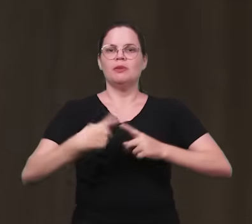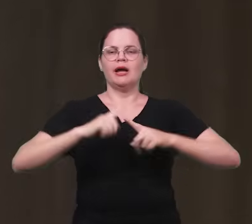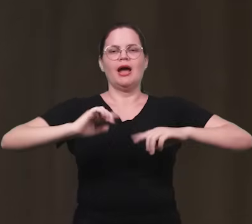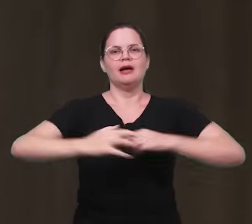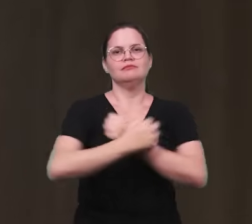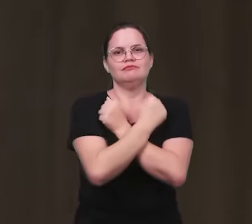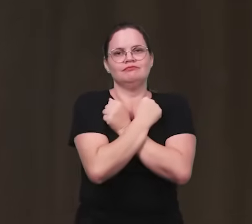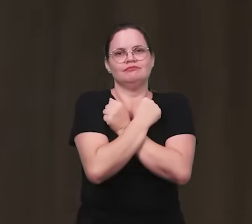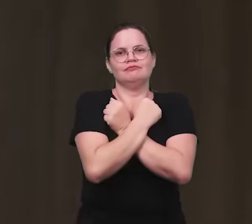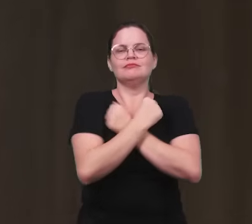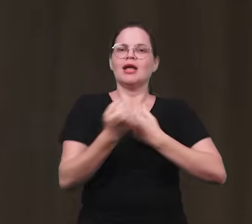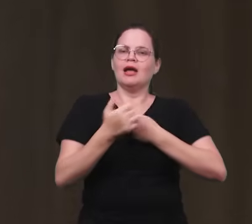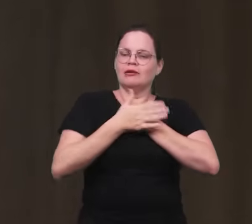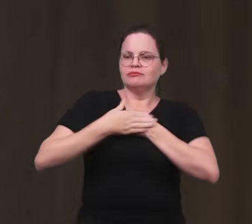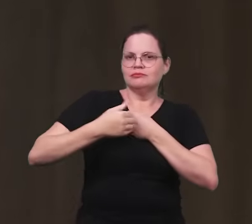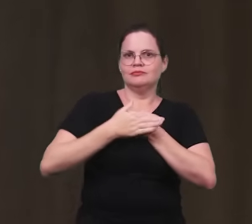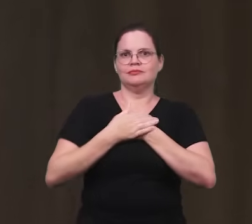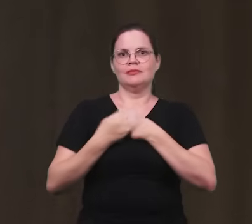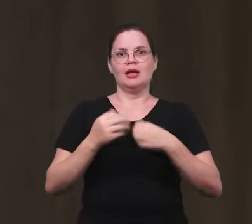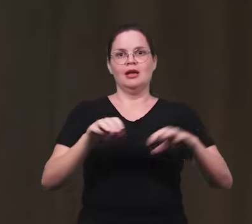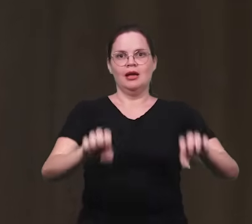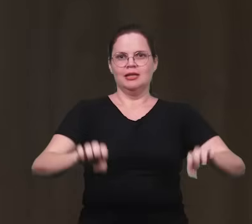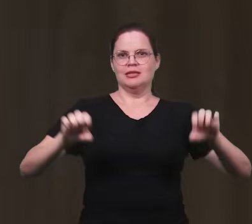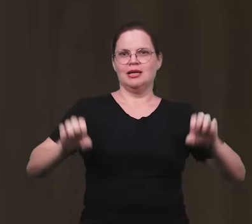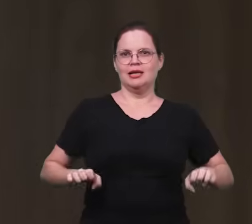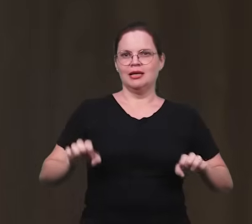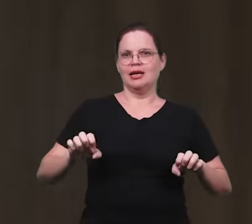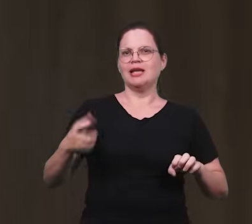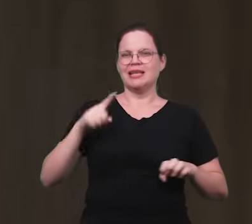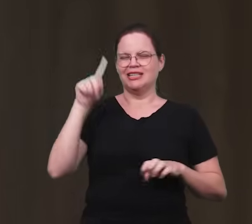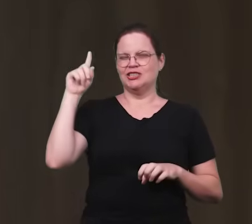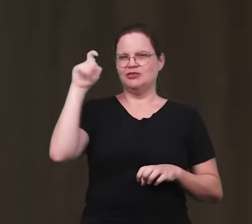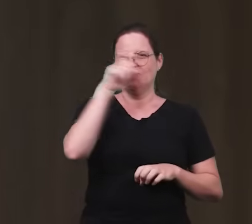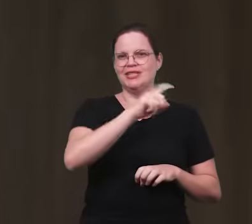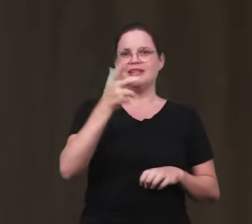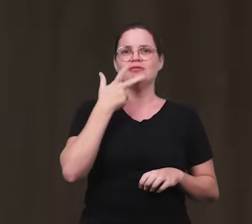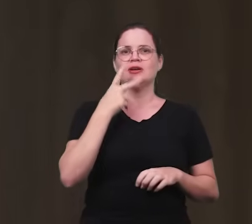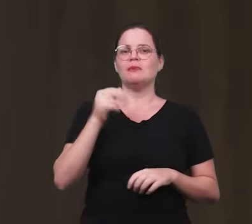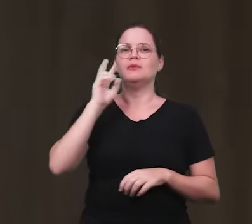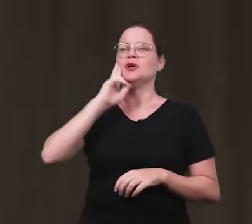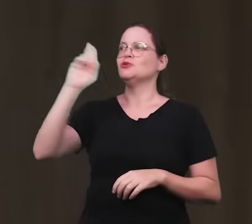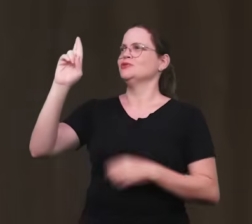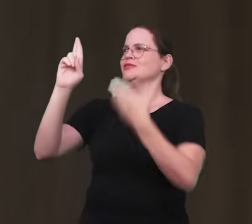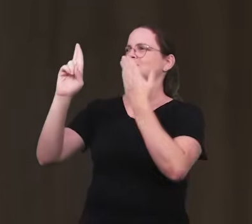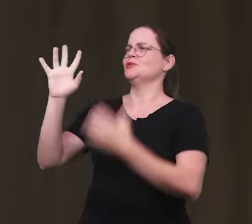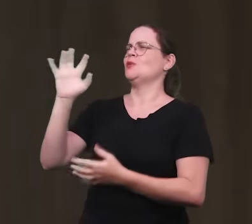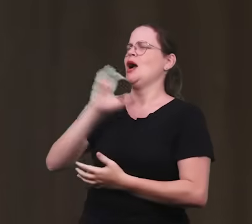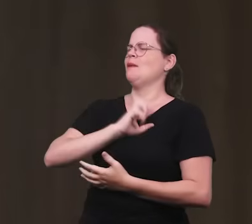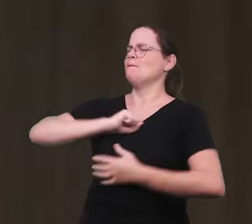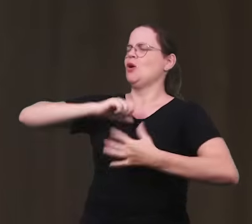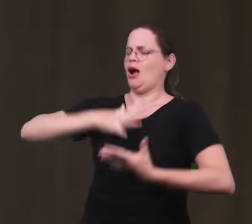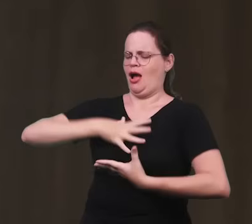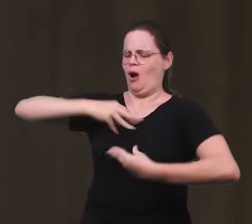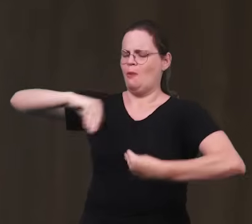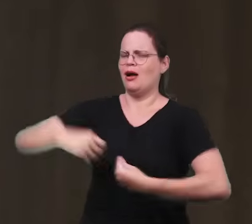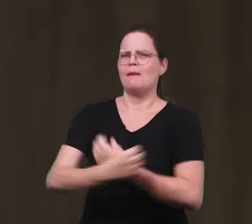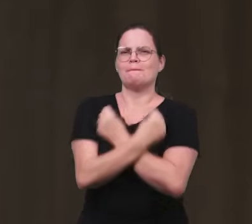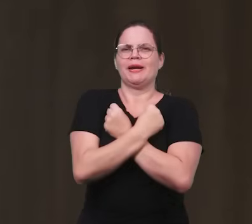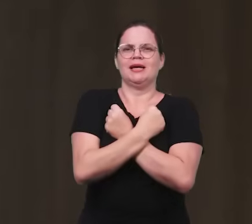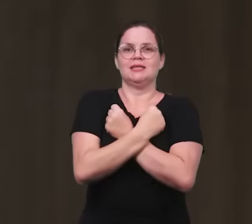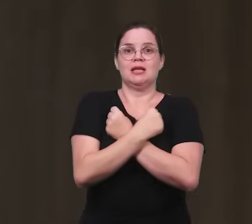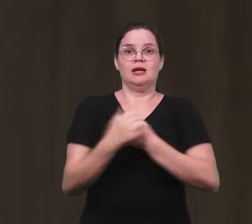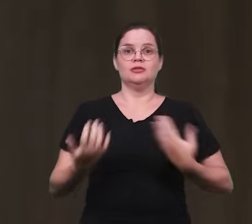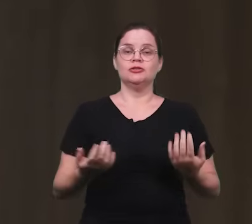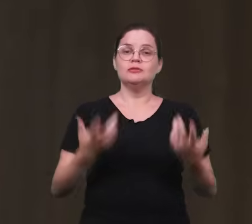no momento mais difícil da sua vida, ele fala, porque o Senhor tão amorosamente abraçaste a minha alma. Então nós, como mulheres, nós temos